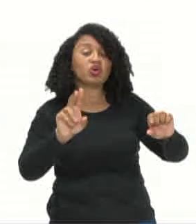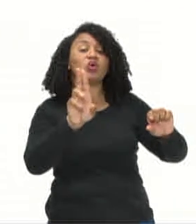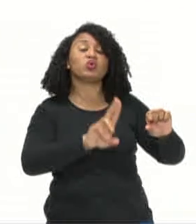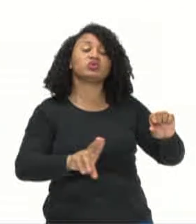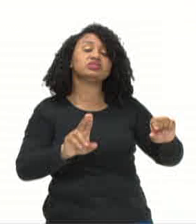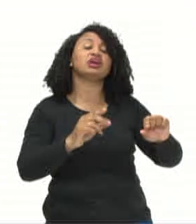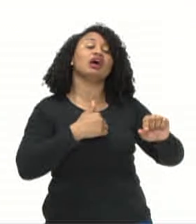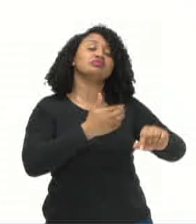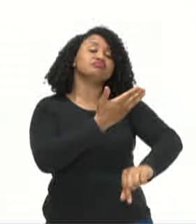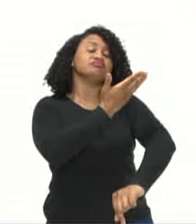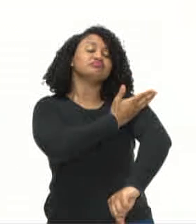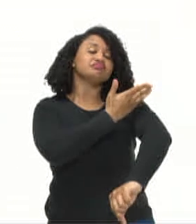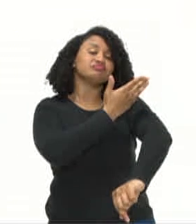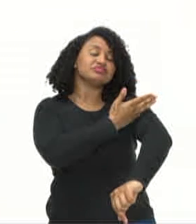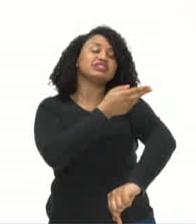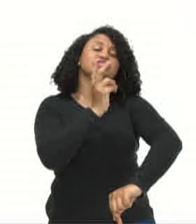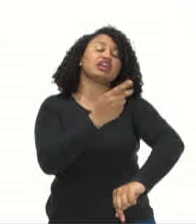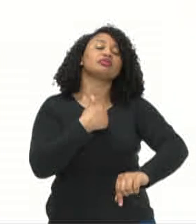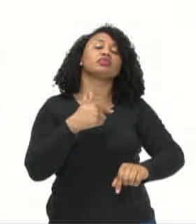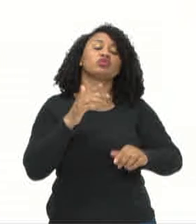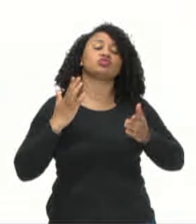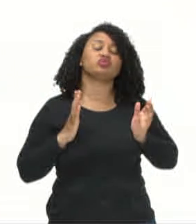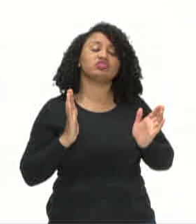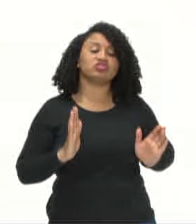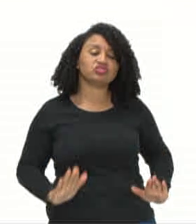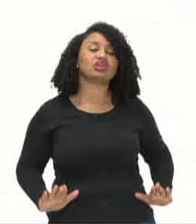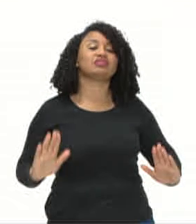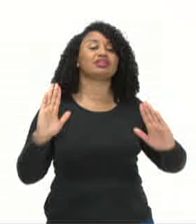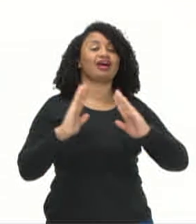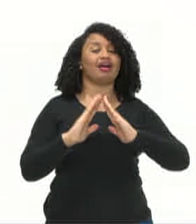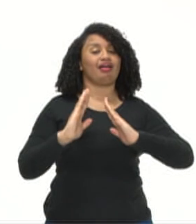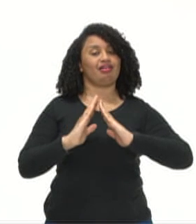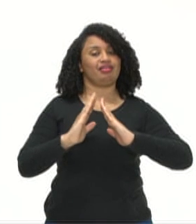Usava mangas curtas em todos os vestidos de casa.